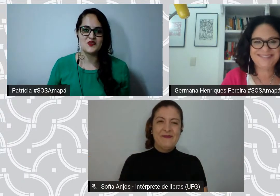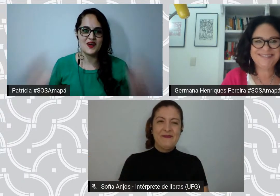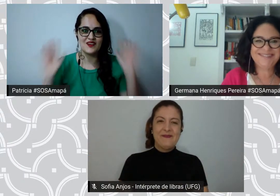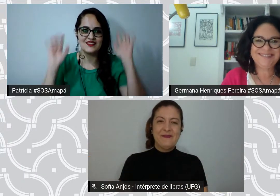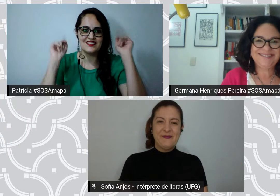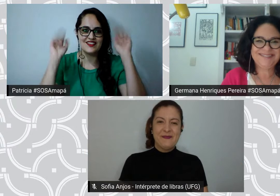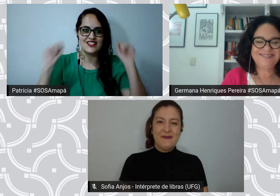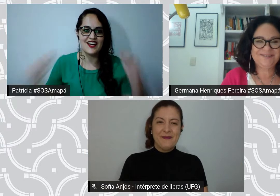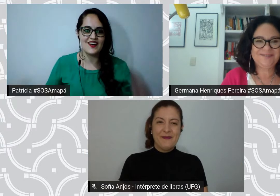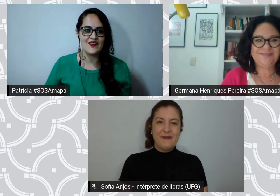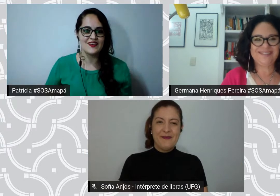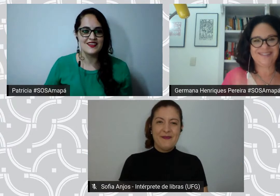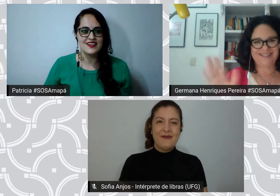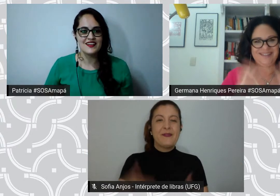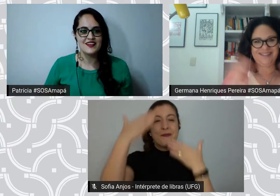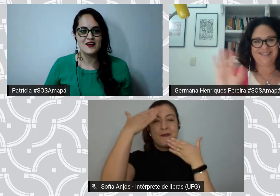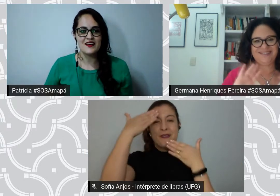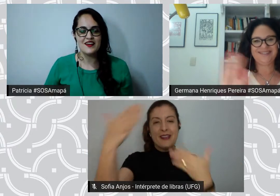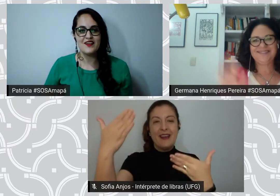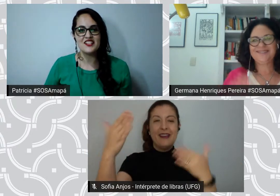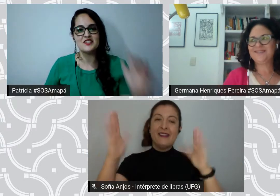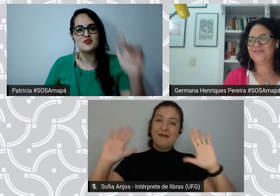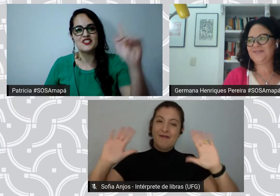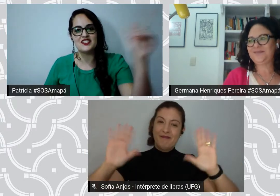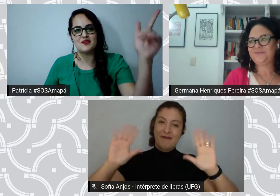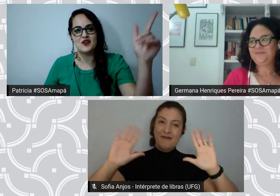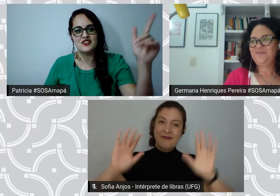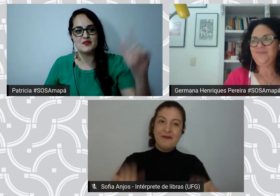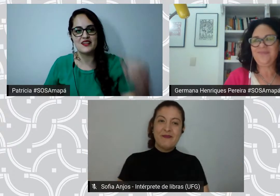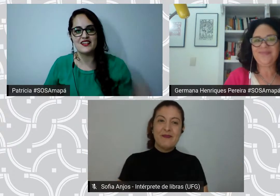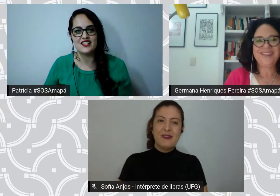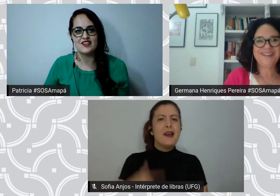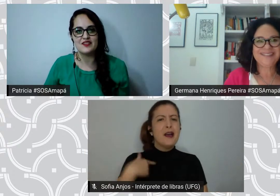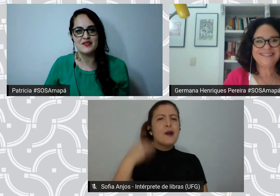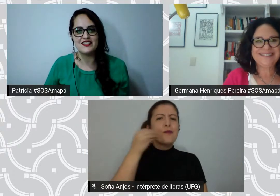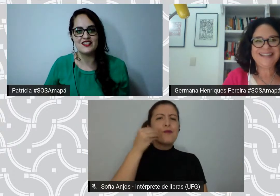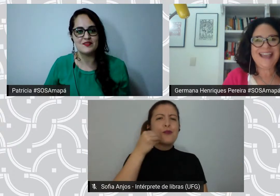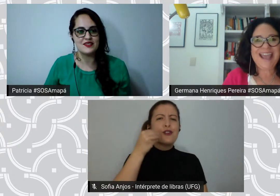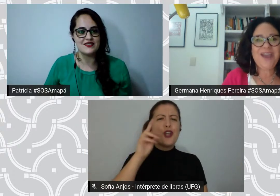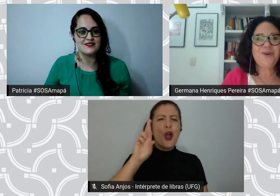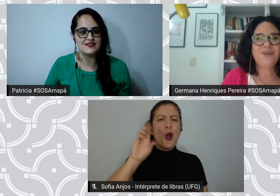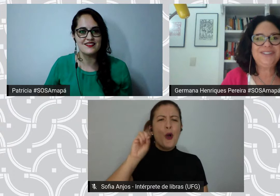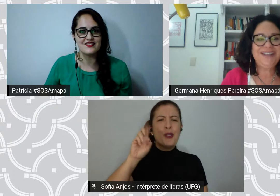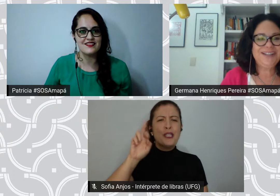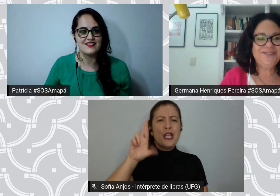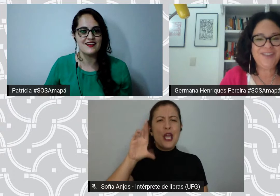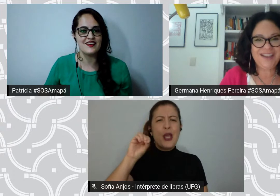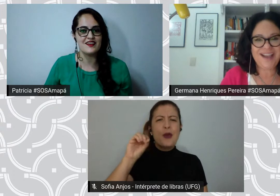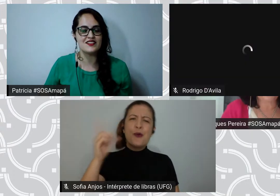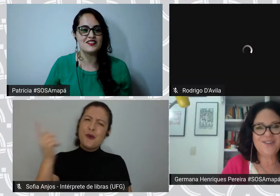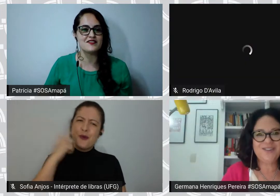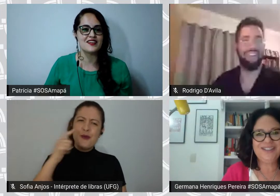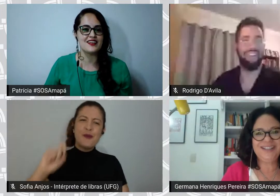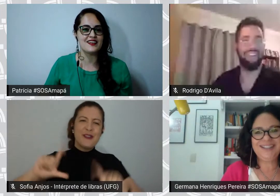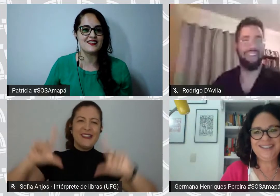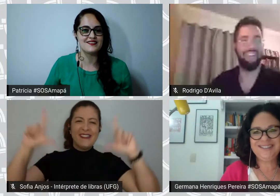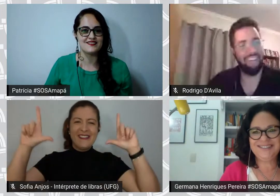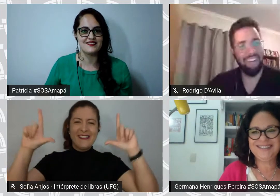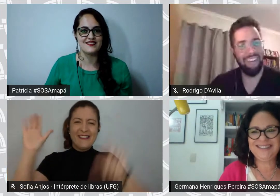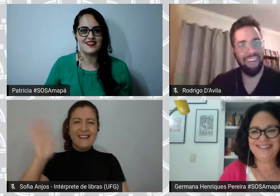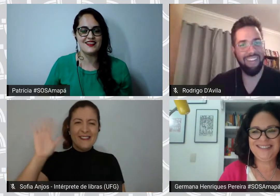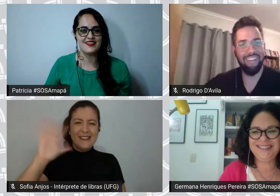Obrigada, pessoal. Tchau, tchau. Eu acho que a gente podia chamar o Rodrigo para dar tchau também, né, Germana? Rodrigo, vem cá. Rodrigo,